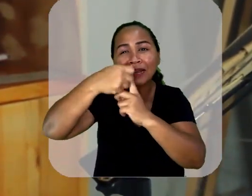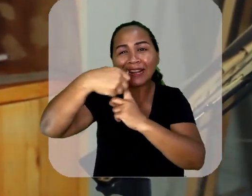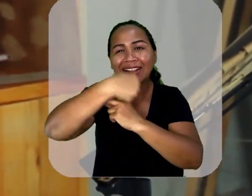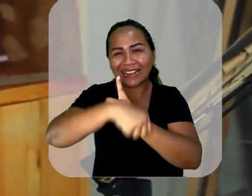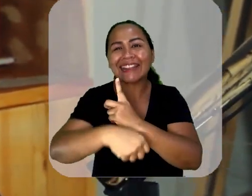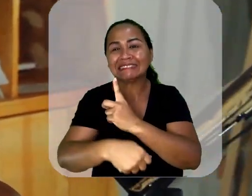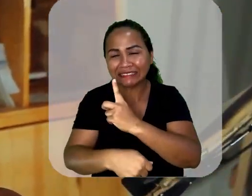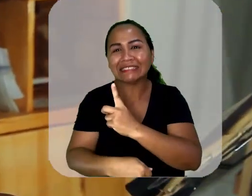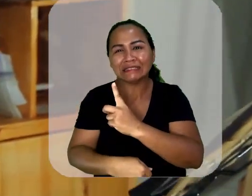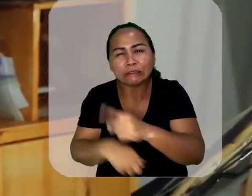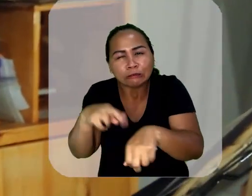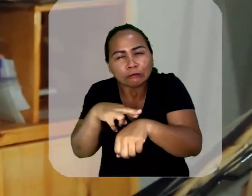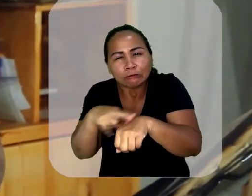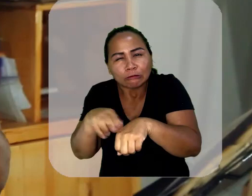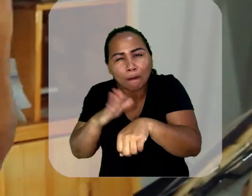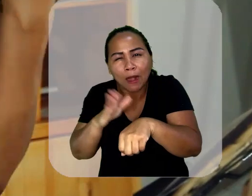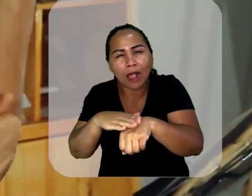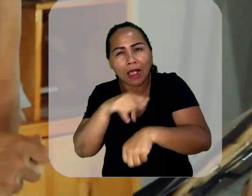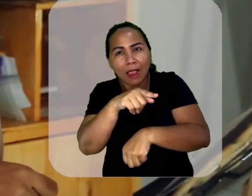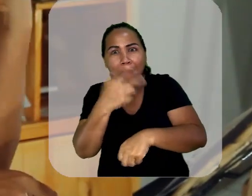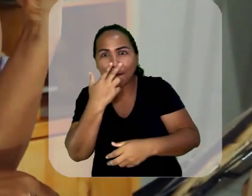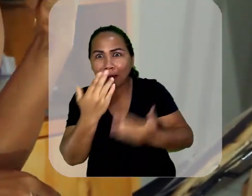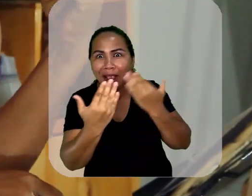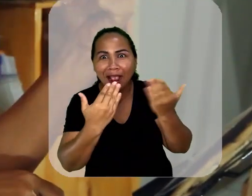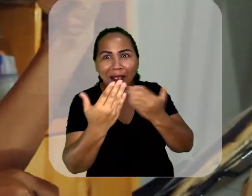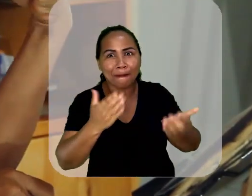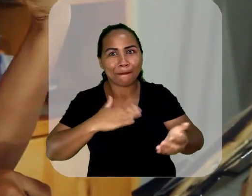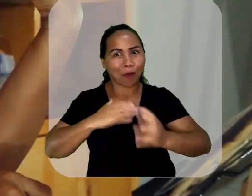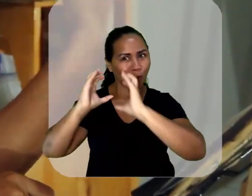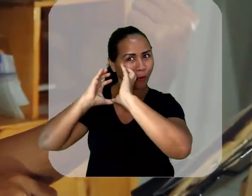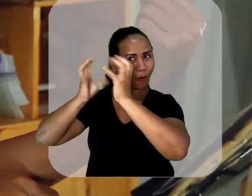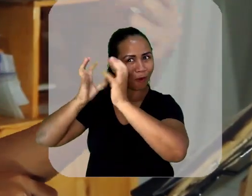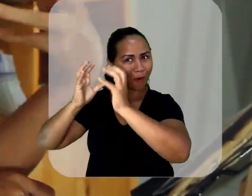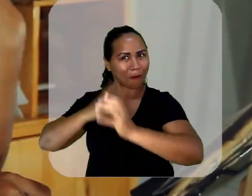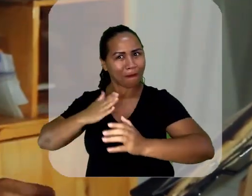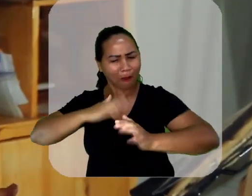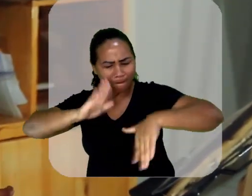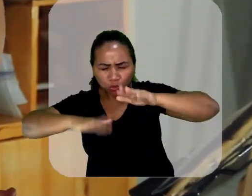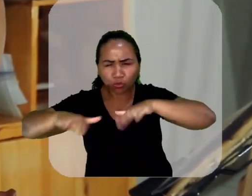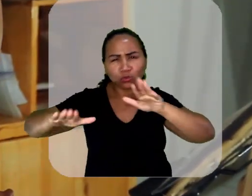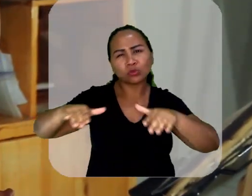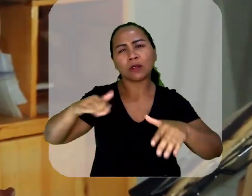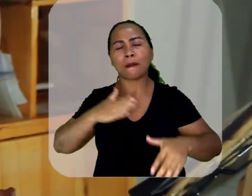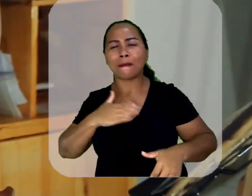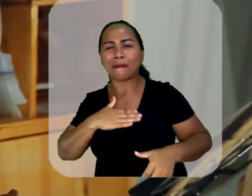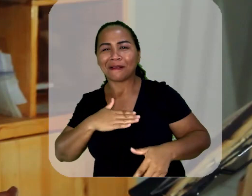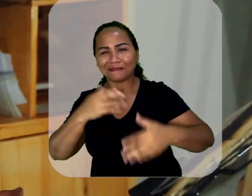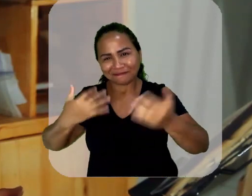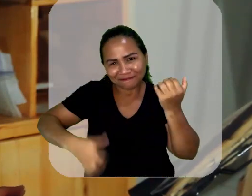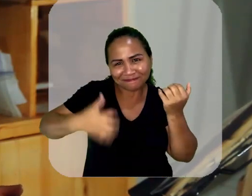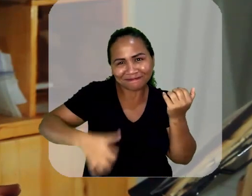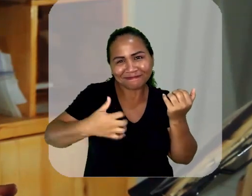bem rocheada. És meu coco catolé, meu siridó, meu caburé,